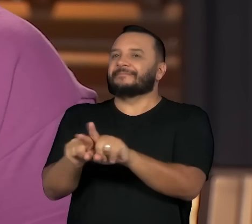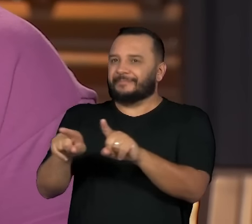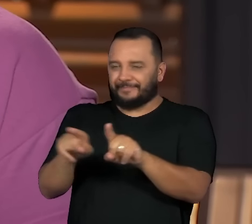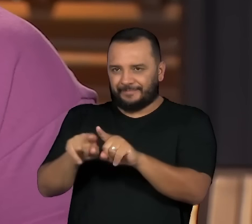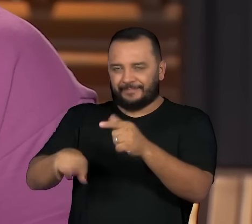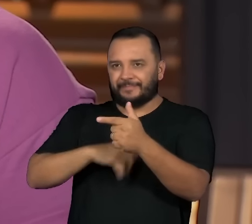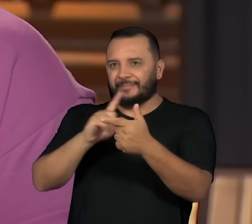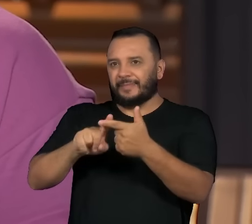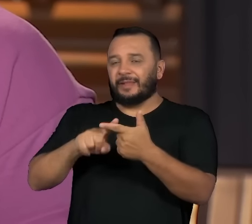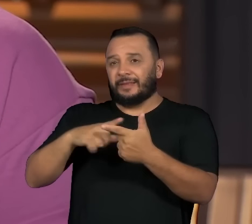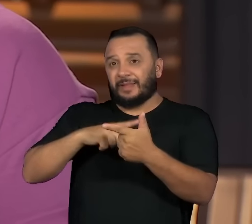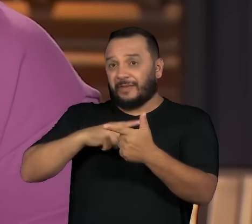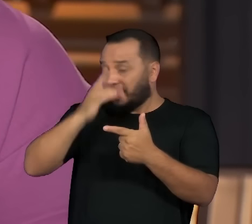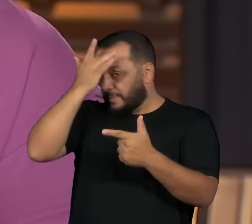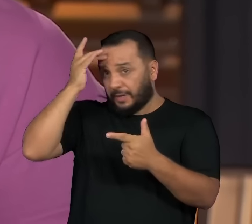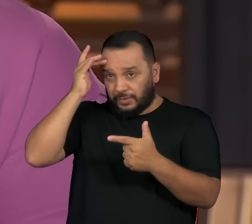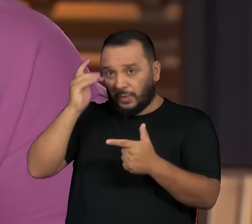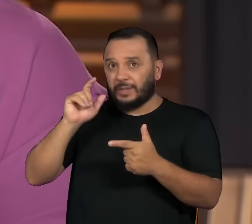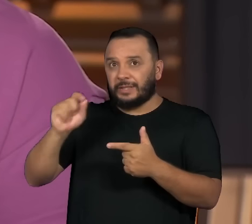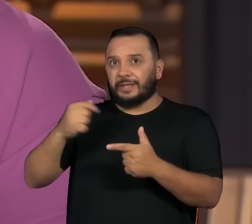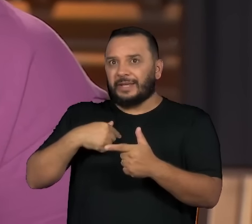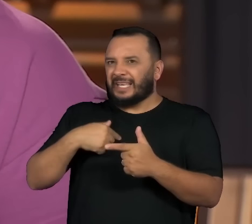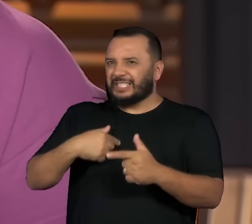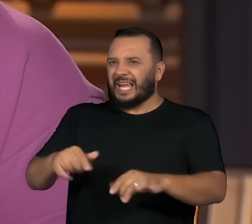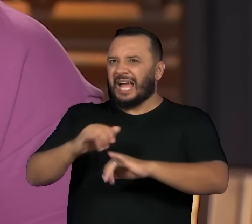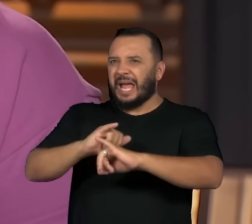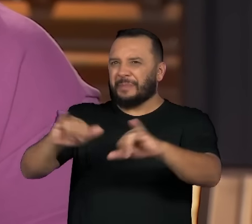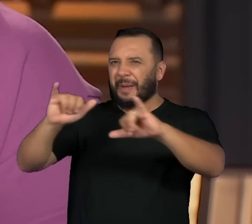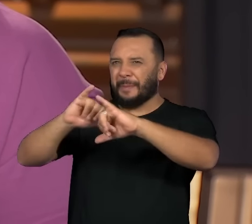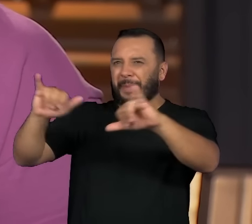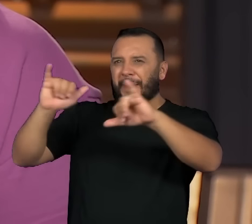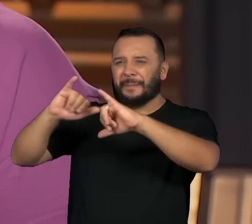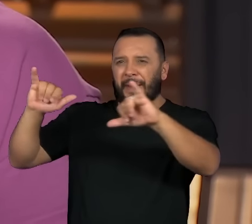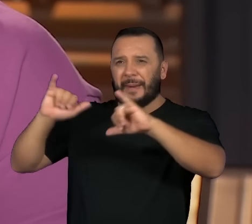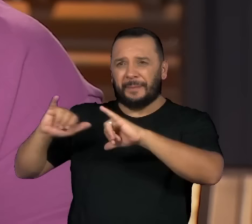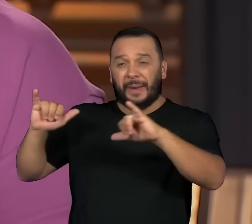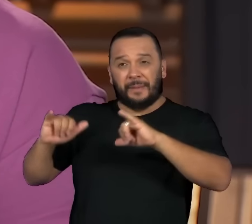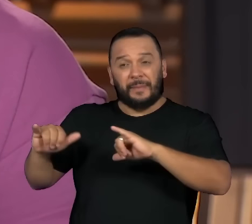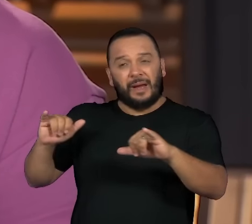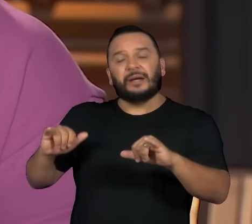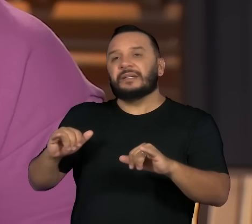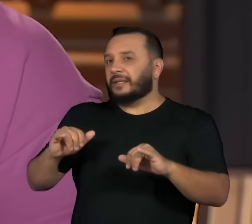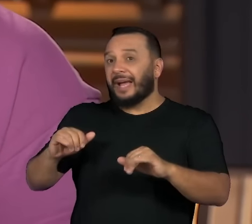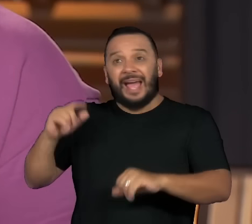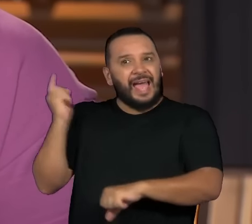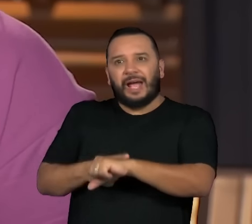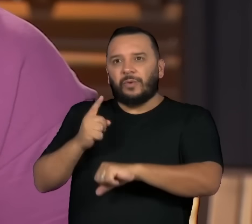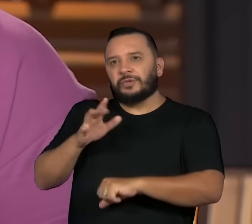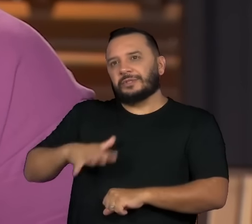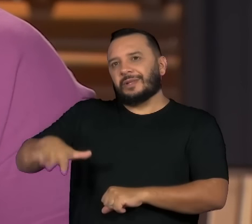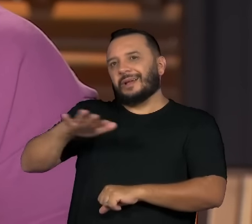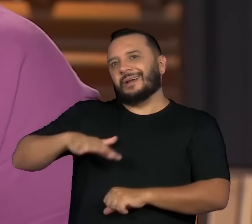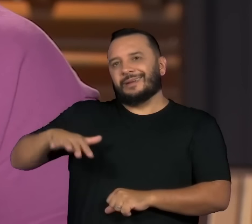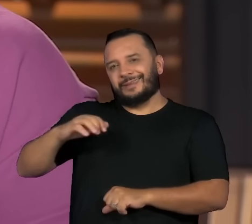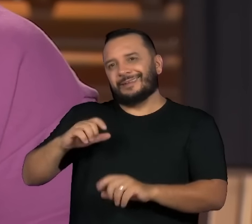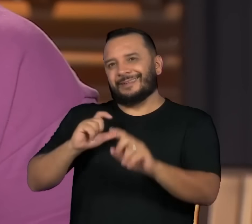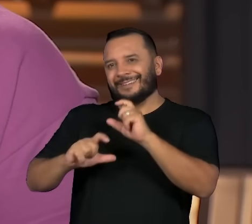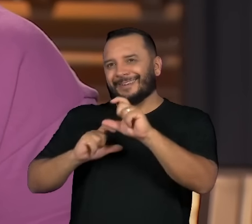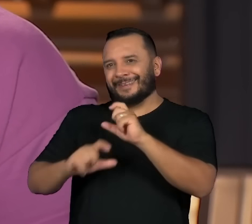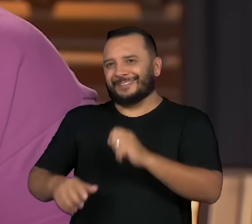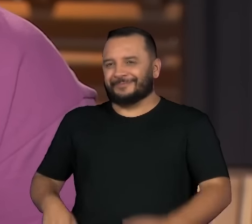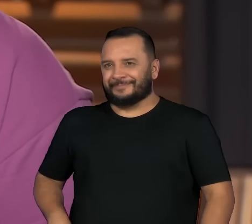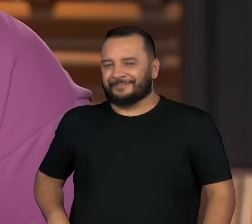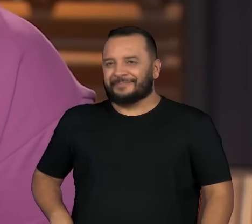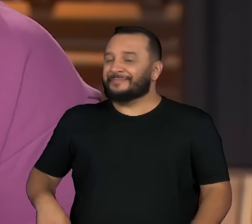uma campanha, assim, que na época foi recordista do Catarse de quadrinhos até então. Depois, algumas outras